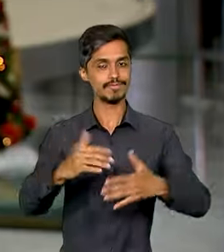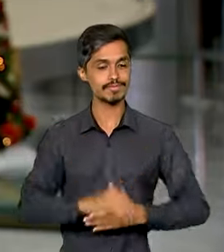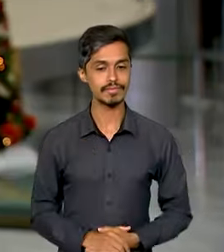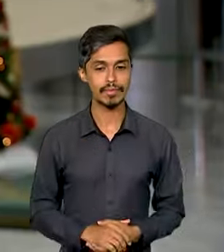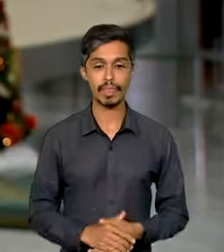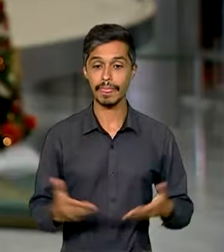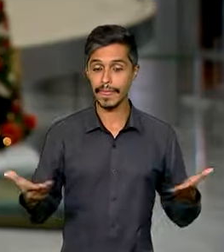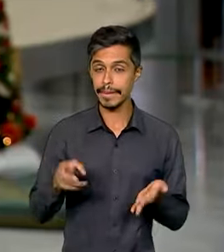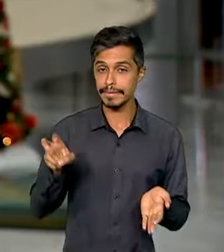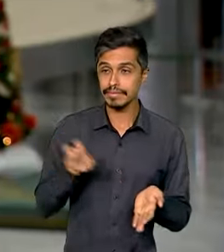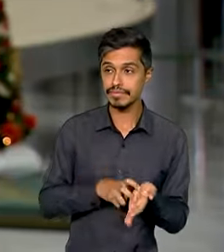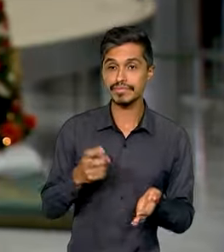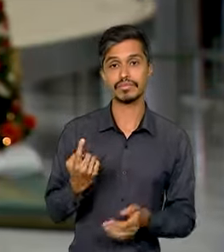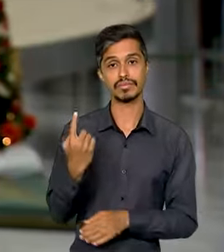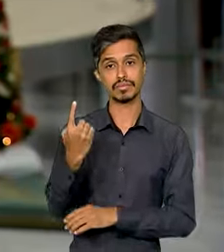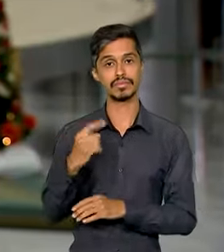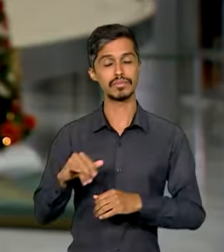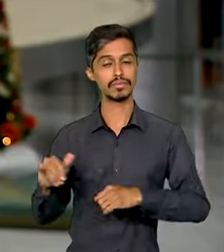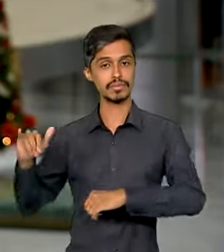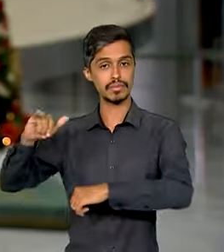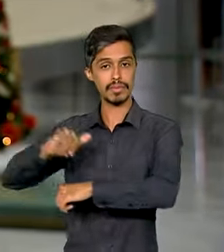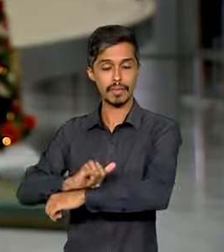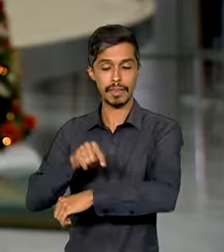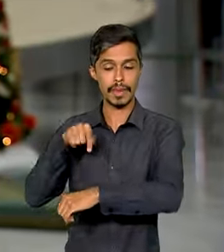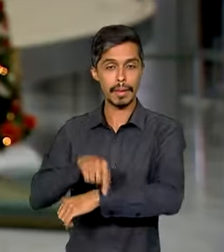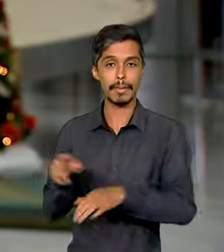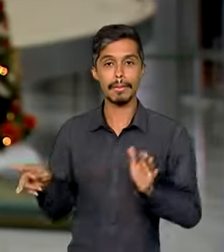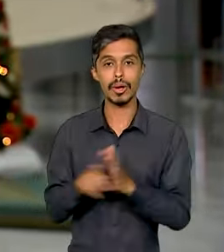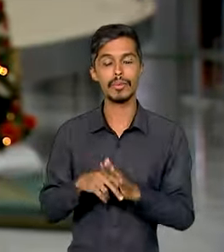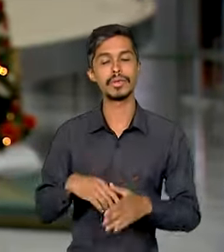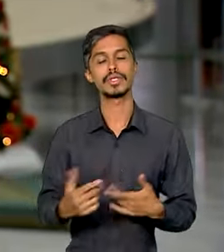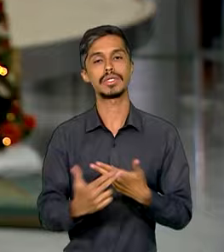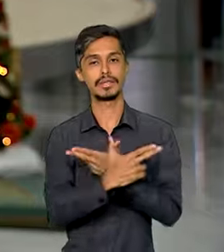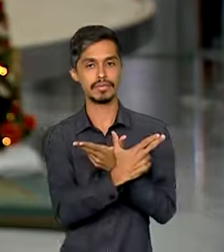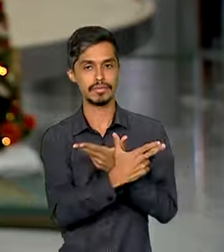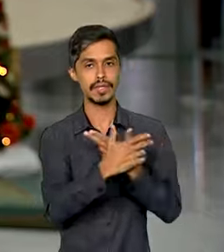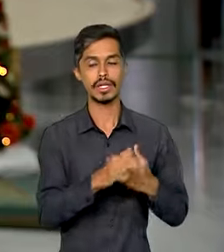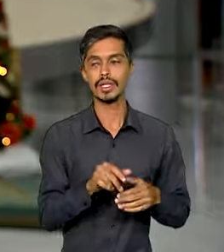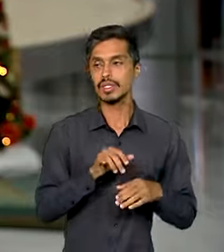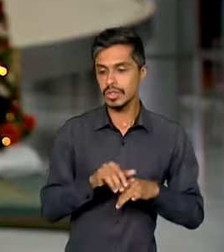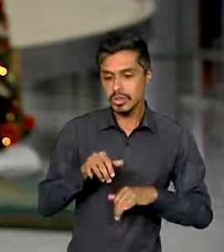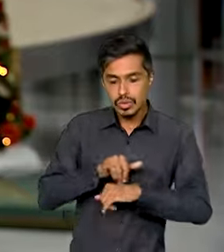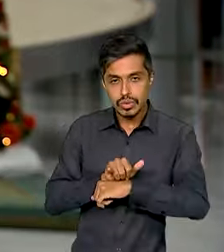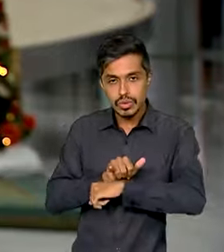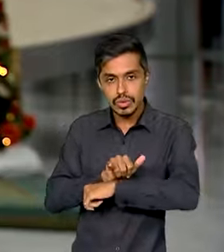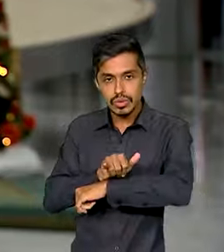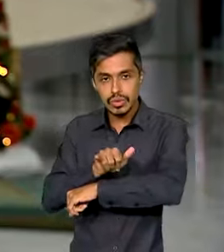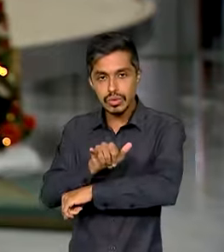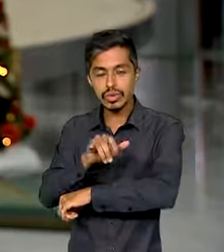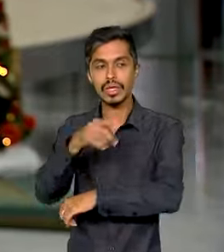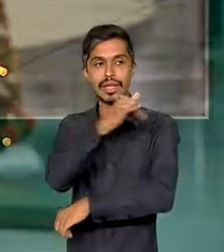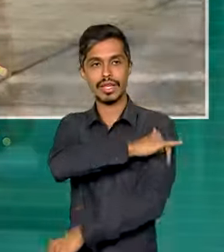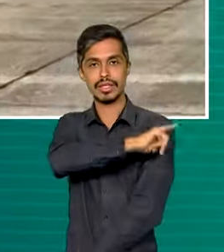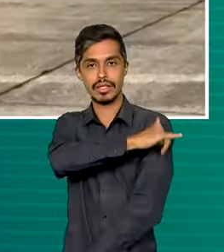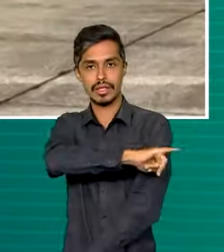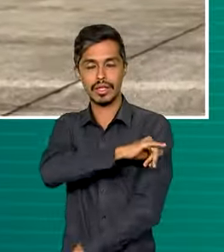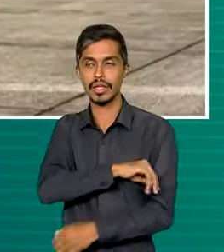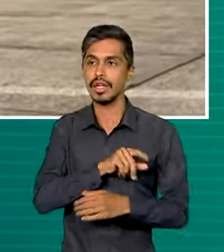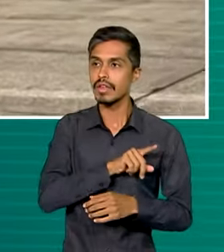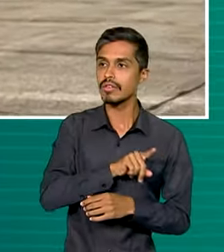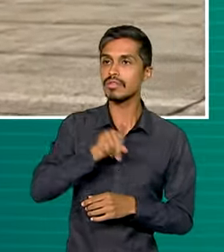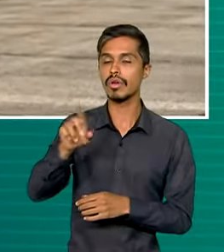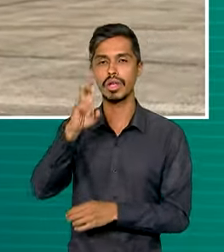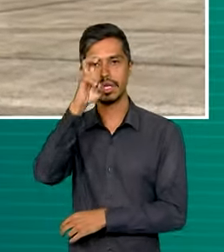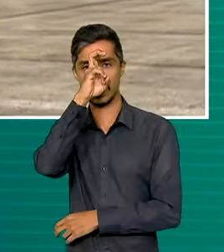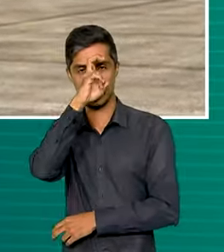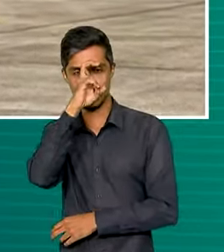Olha, hoje pela manhã, uma aeronave da Força Aérea Brasileira decolou da base aérea do Galeão, no Rio de Janeiro, rumo ao